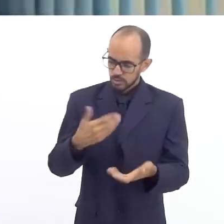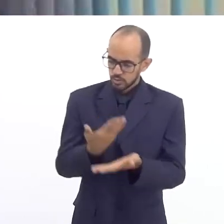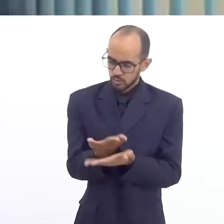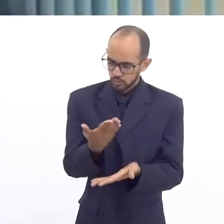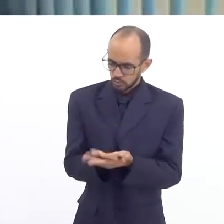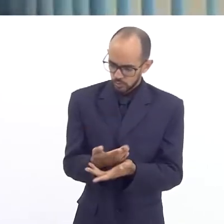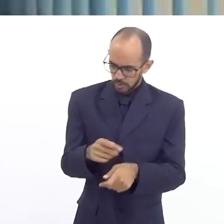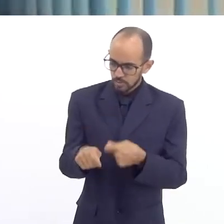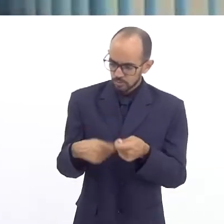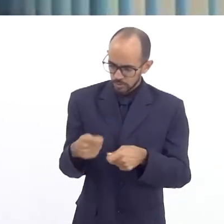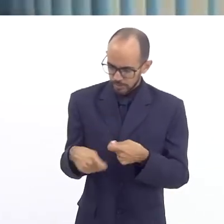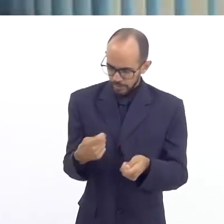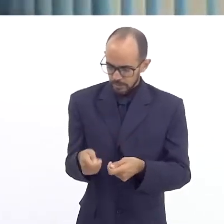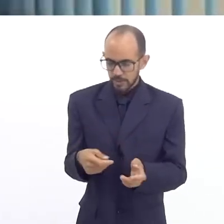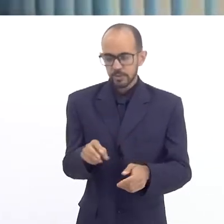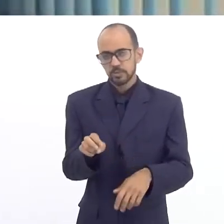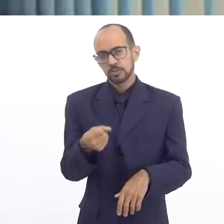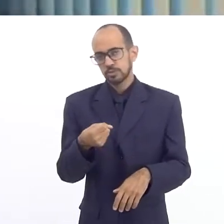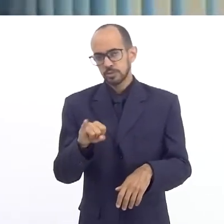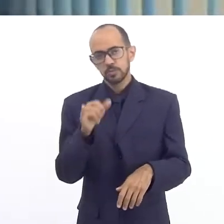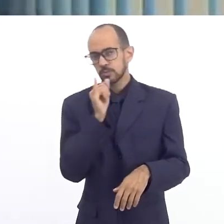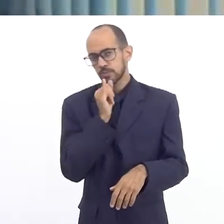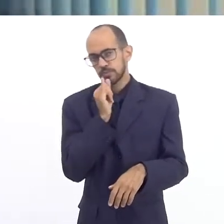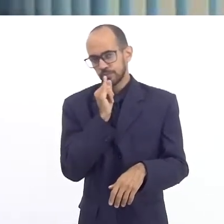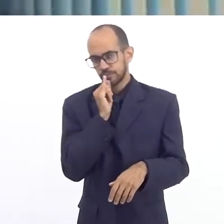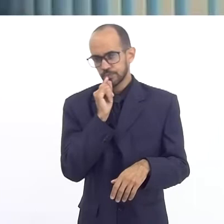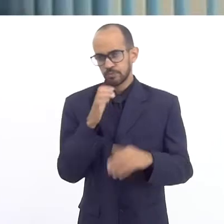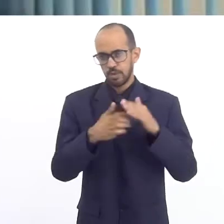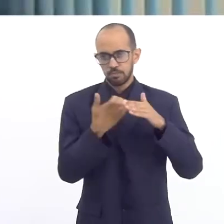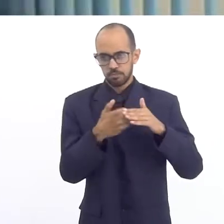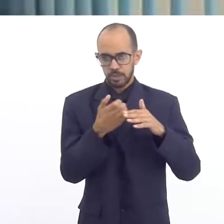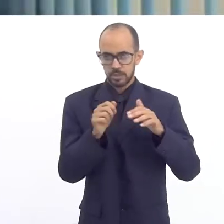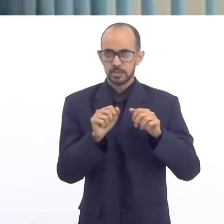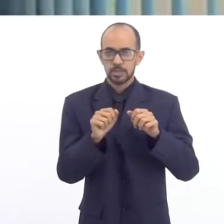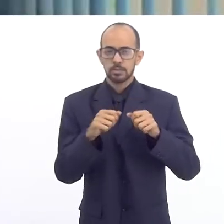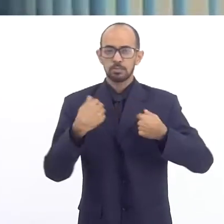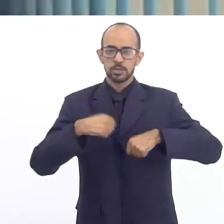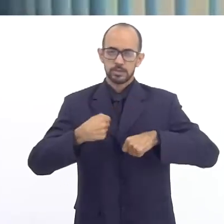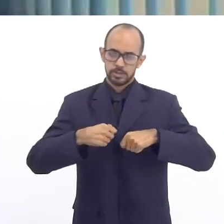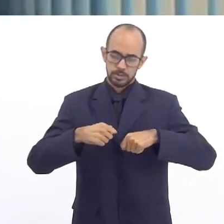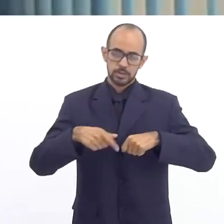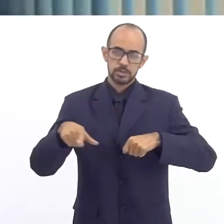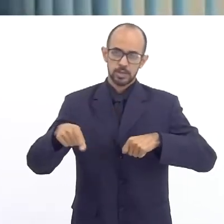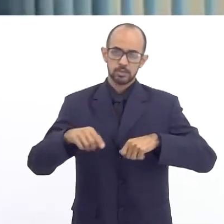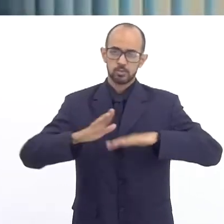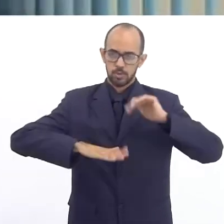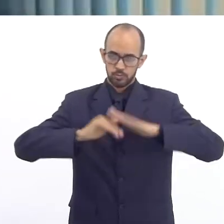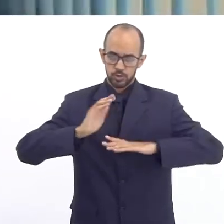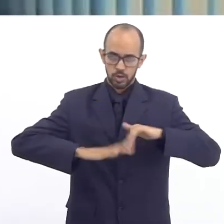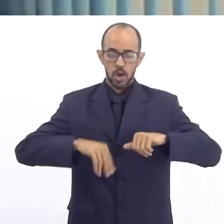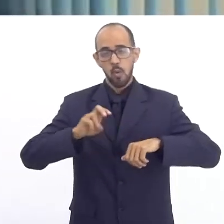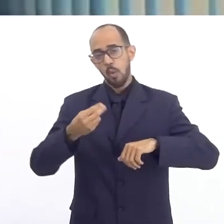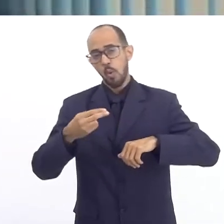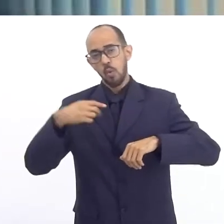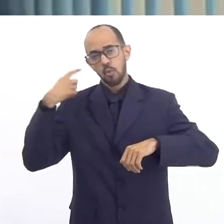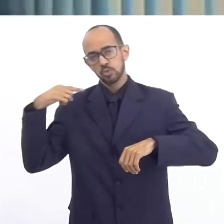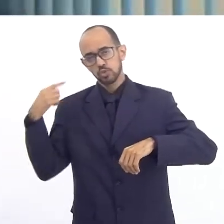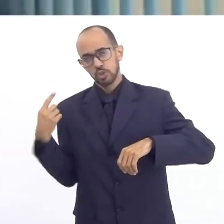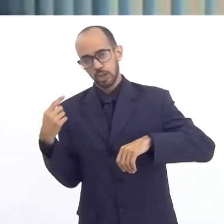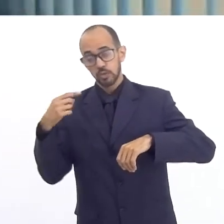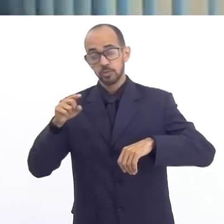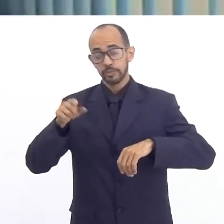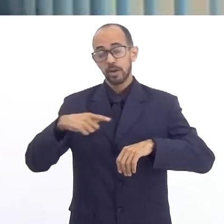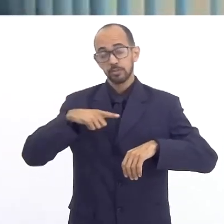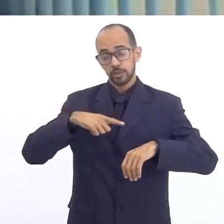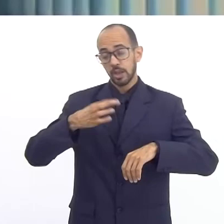faz administração, se for um caso de uma empresa em que necessite administração, ou faz direito. Então, há